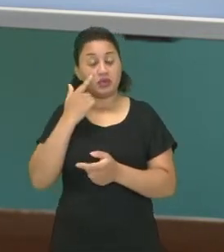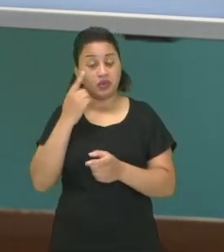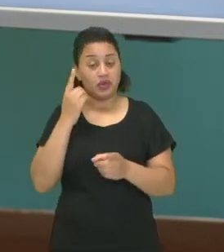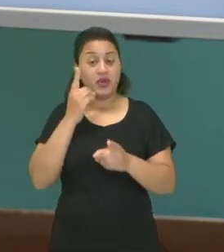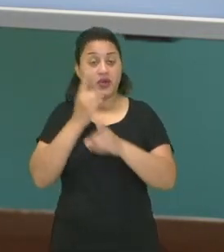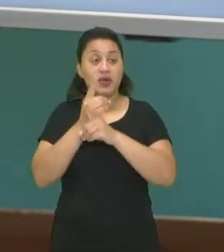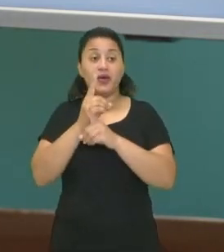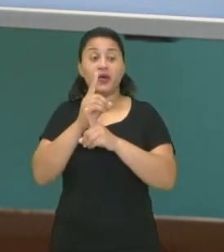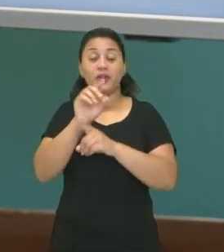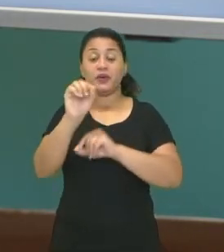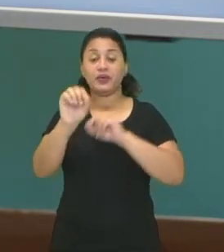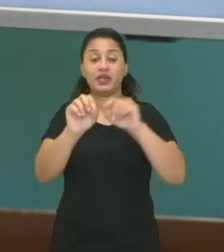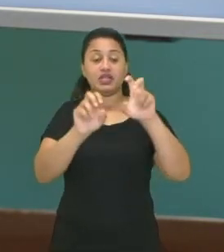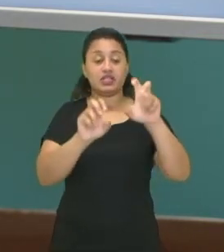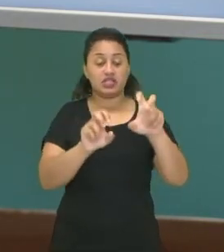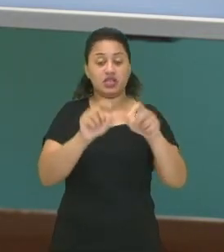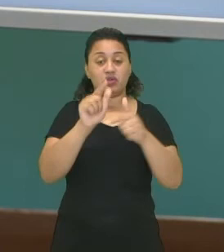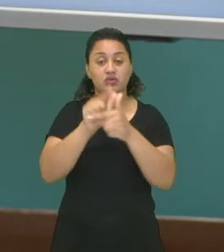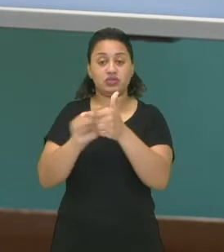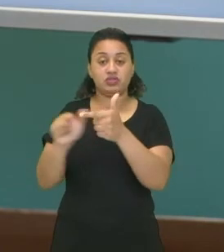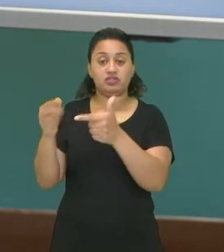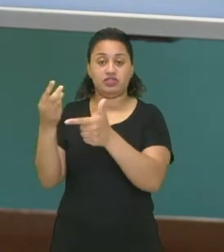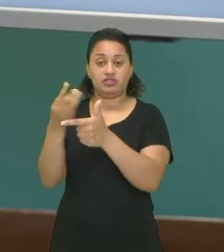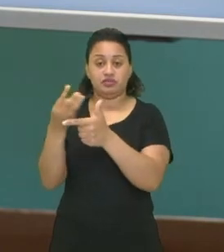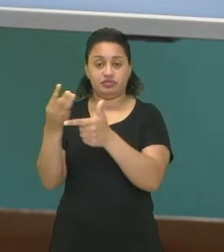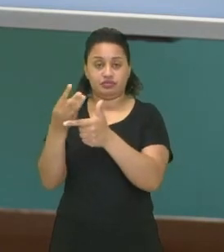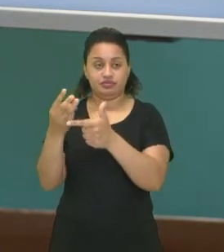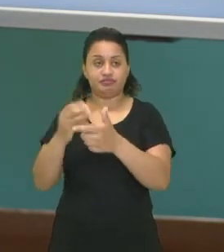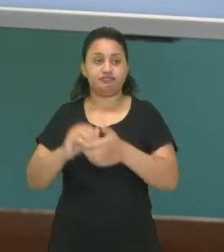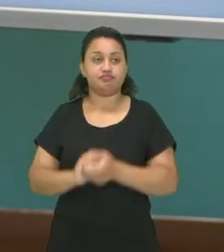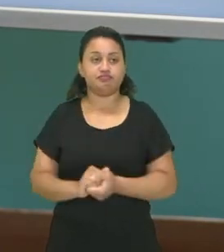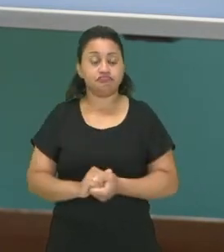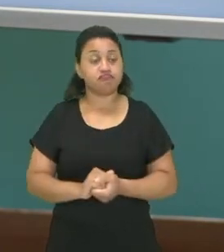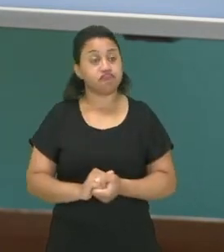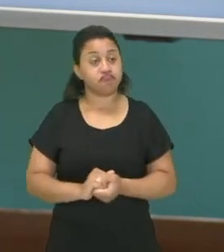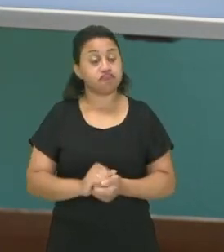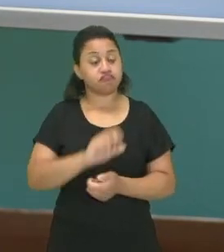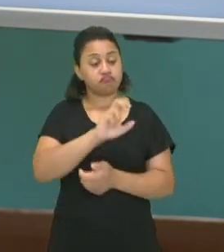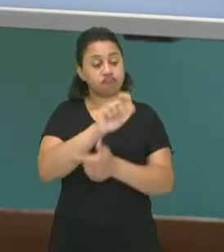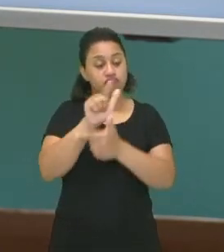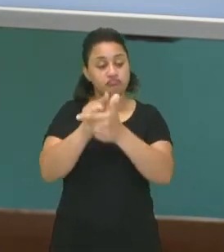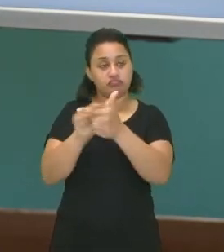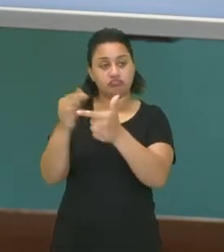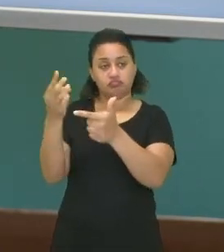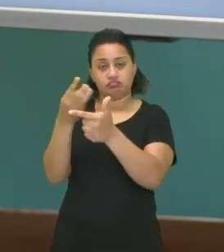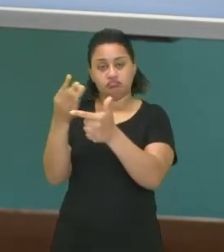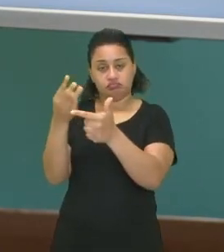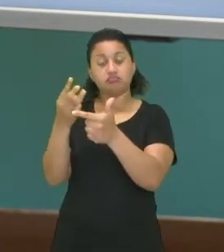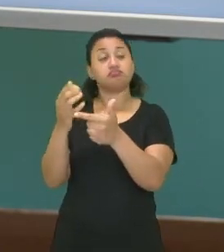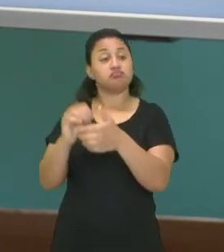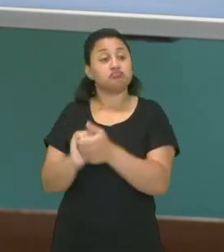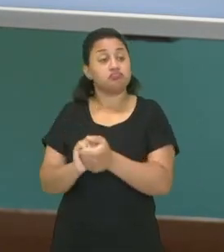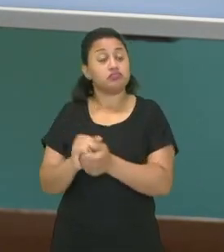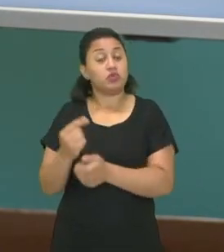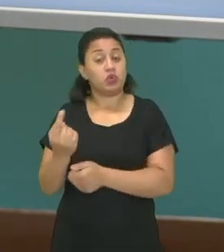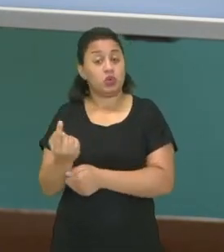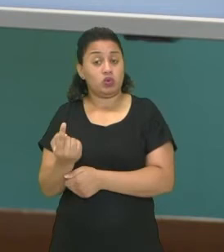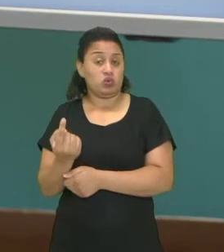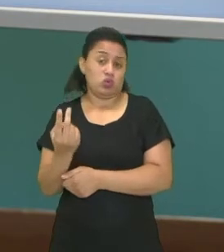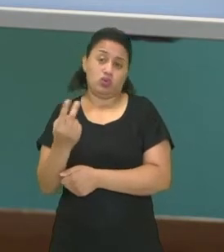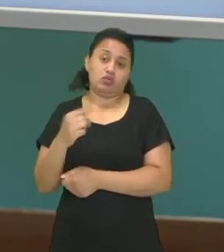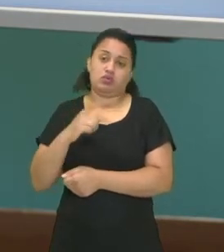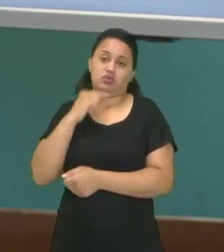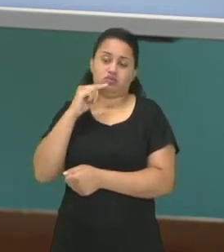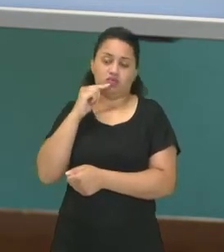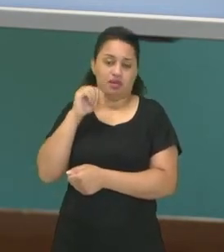dessa conta, ó. 5 divididos por 3. Vamos lá. Então, eu tenho lá o 5 para dividir por 3. Então, vamos multiplicar por 2, não dá para